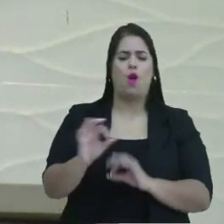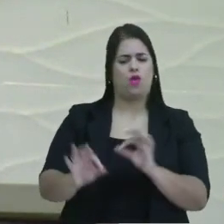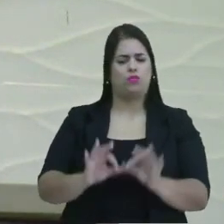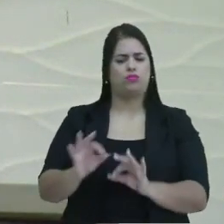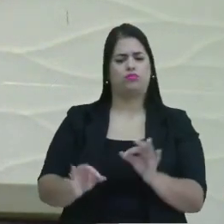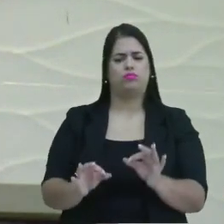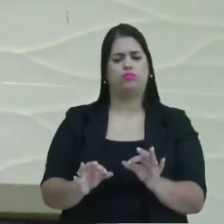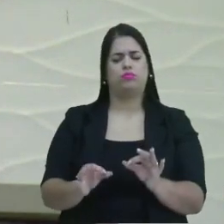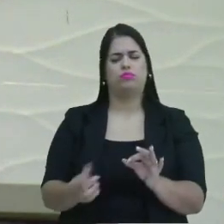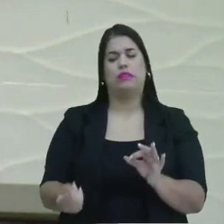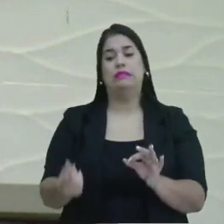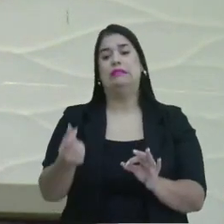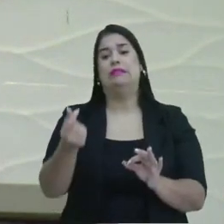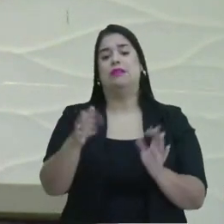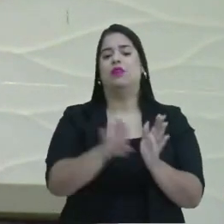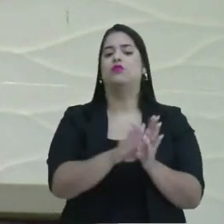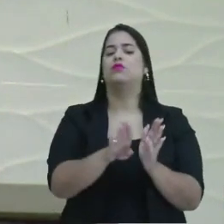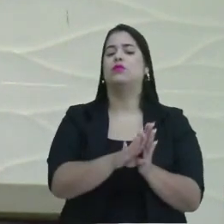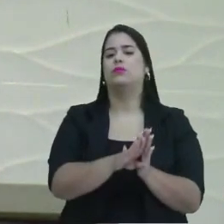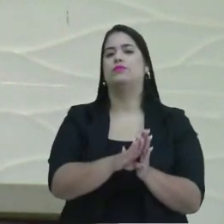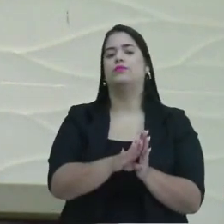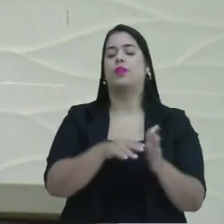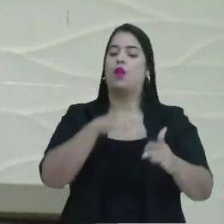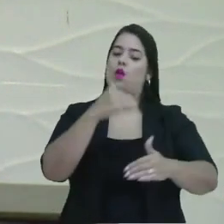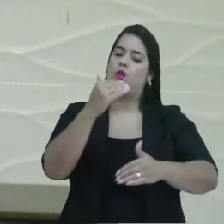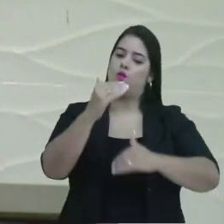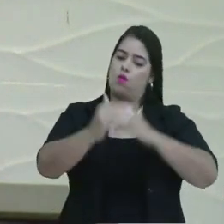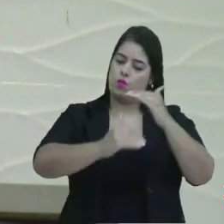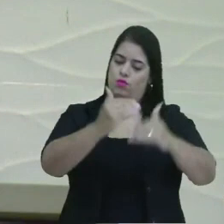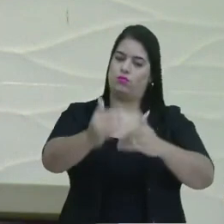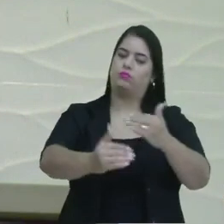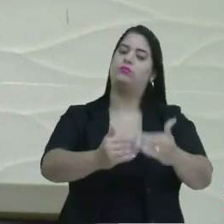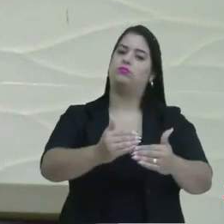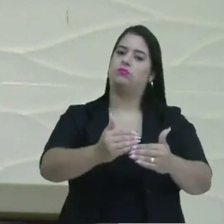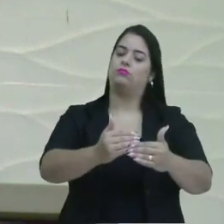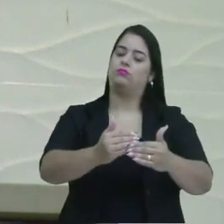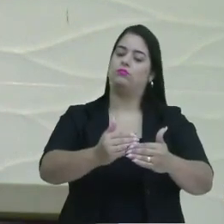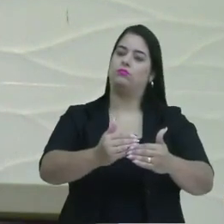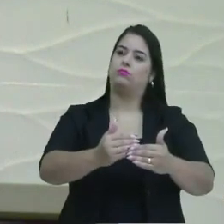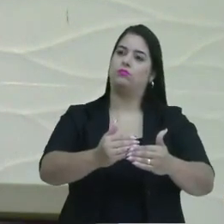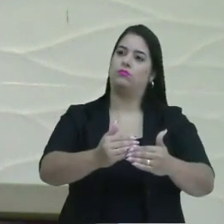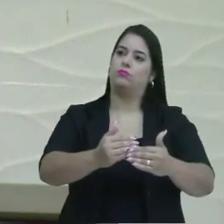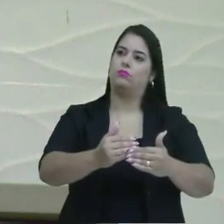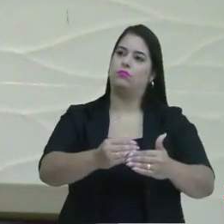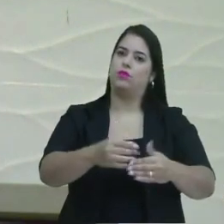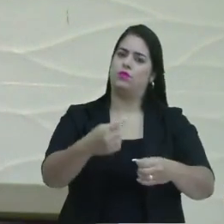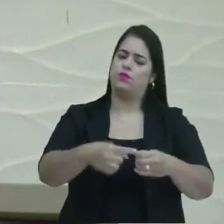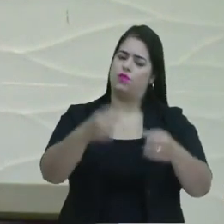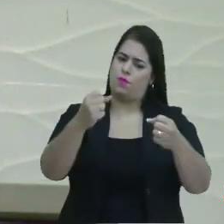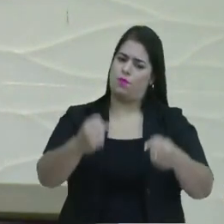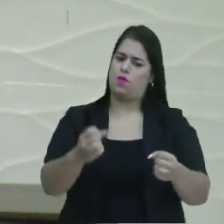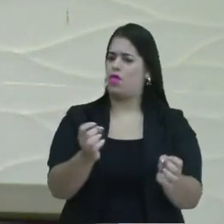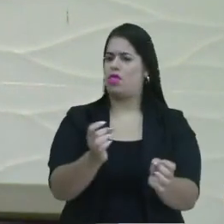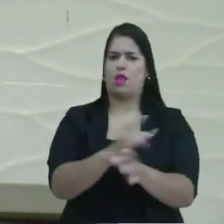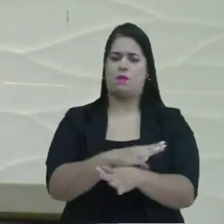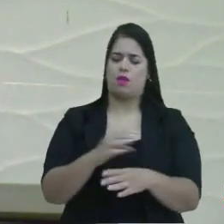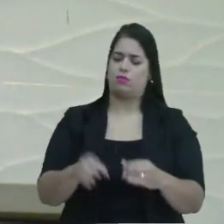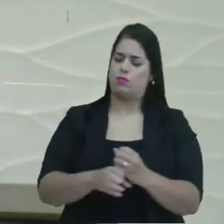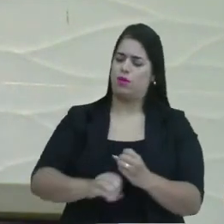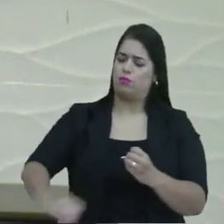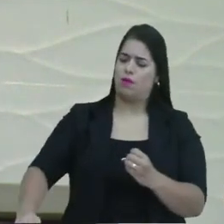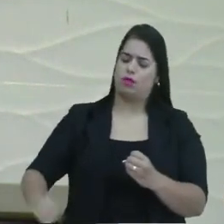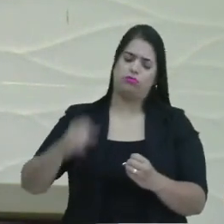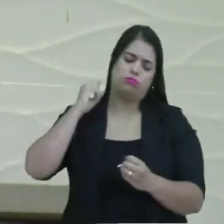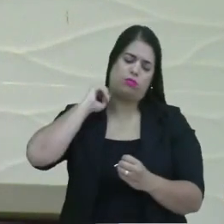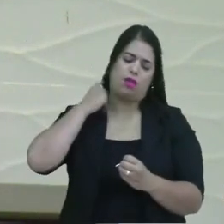e dar uma continuidade para que o nosso município possa sanar essa questão de esgoto aberto. Sabemos que não se